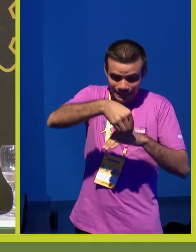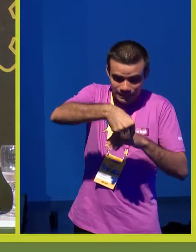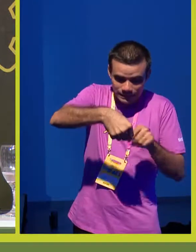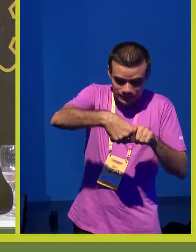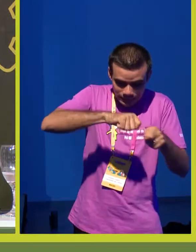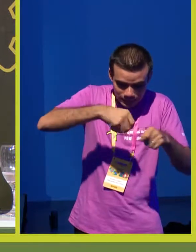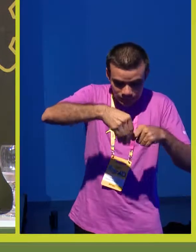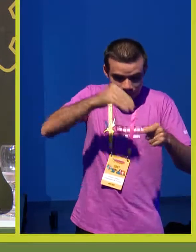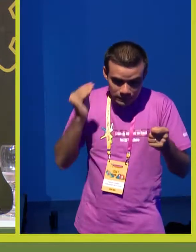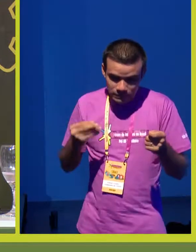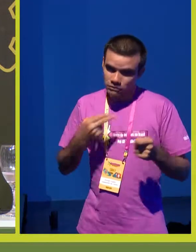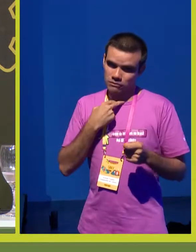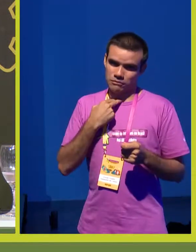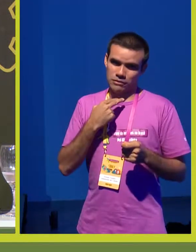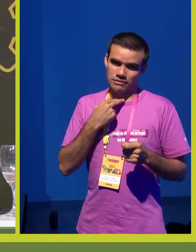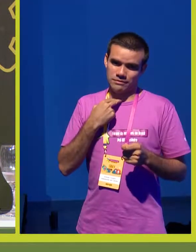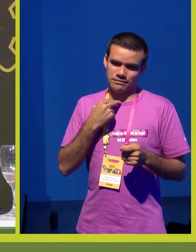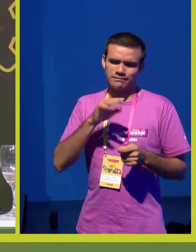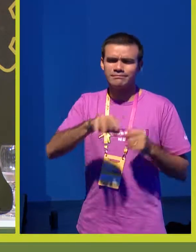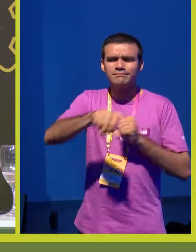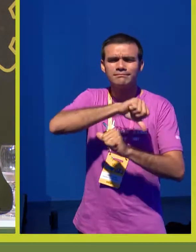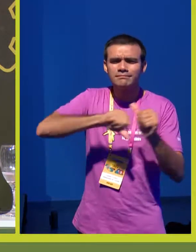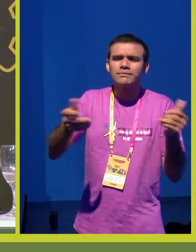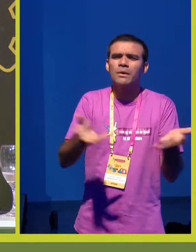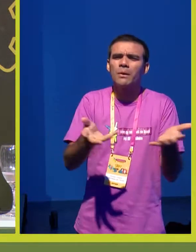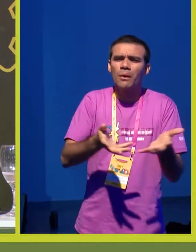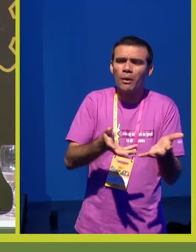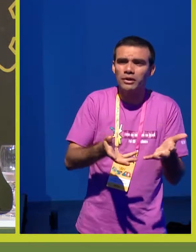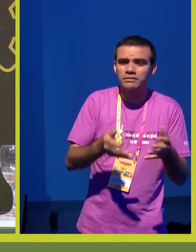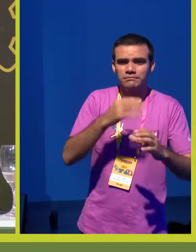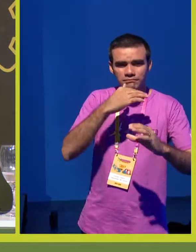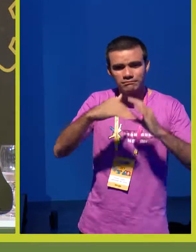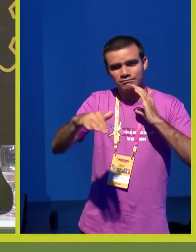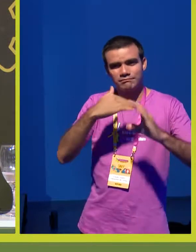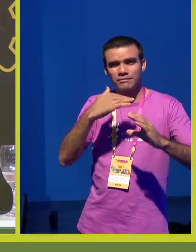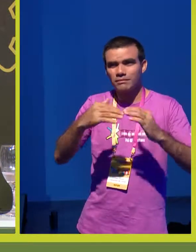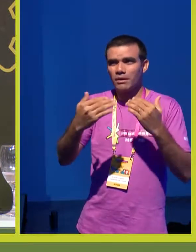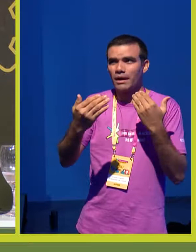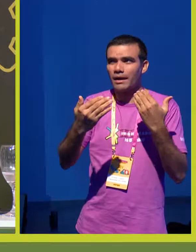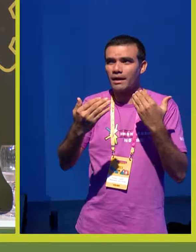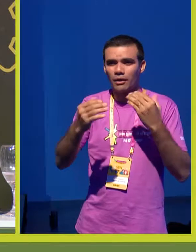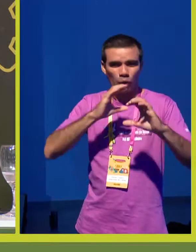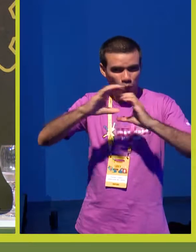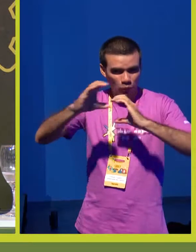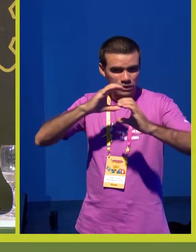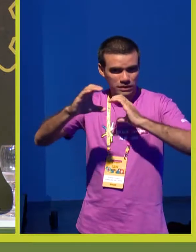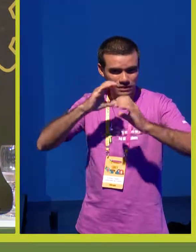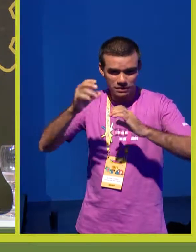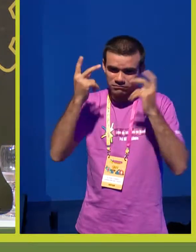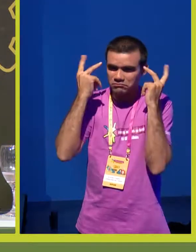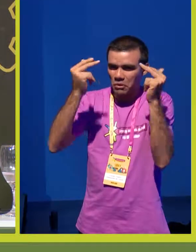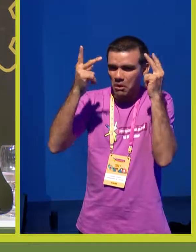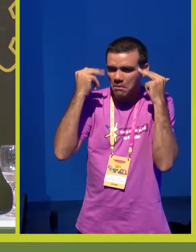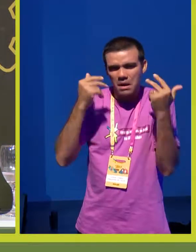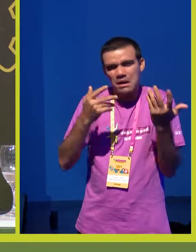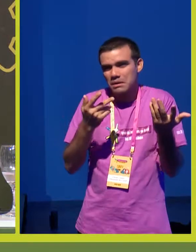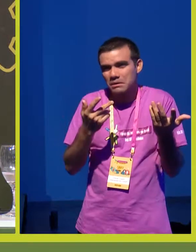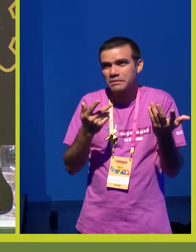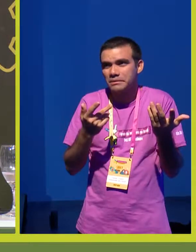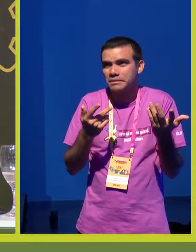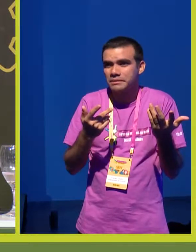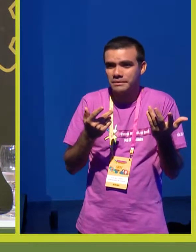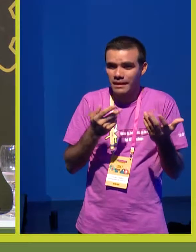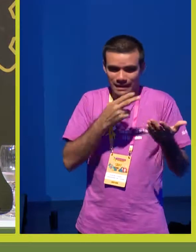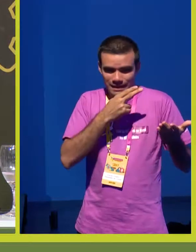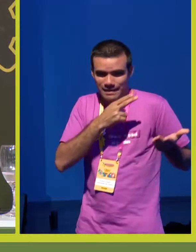como as comunicações se tornaram muito mais parte da nossa vida diária, e não só o recebimento de